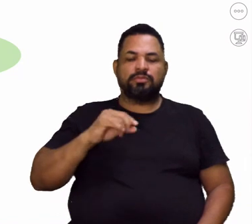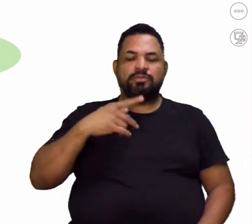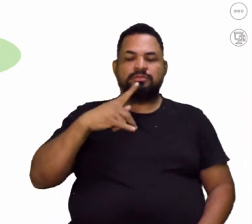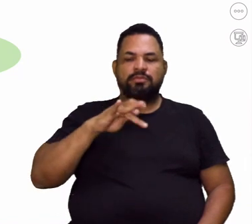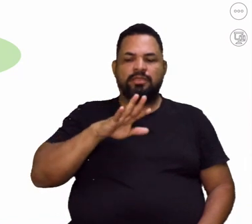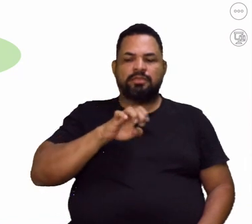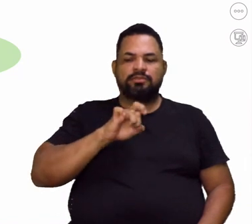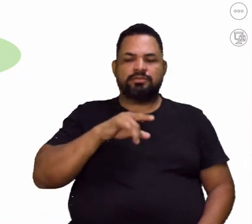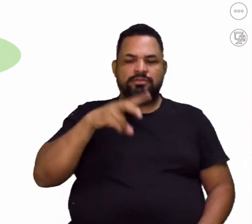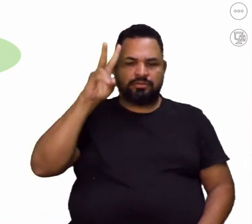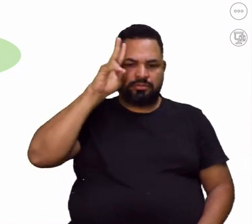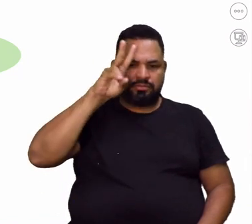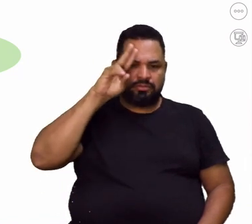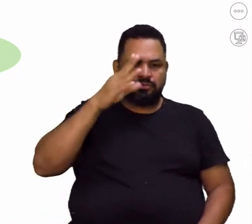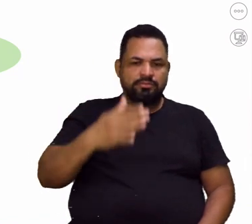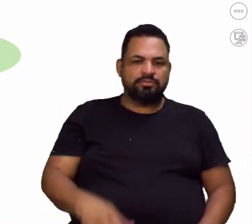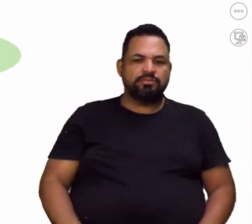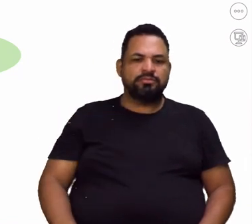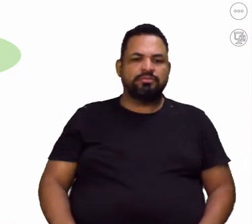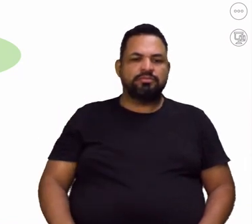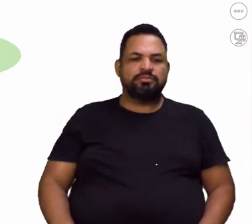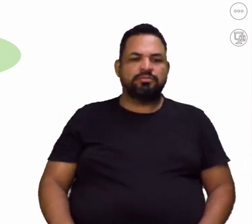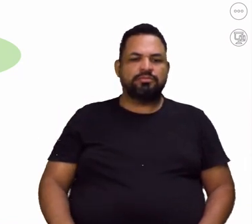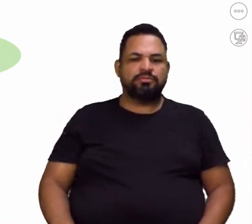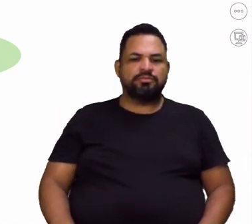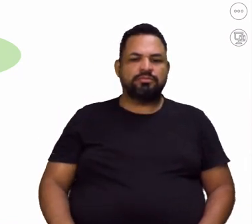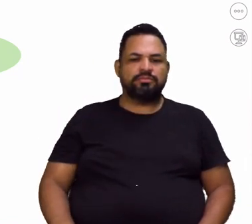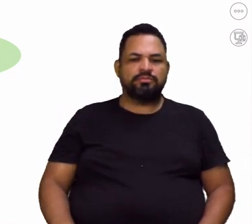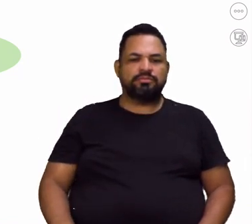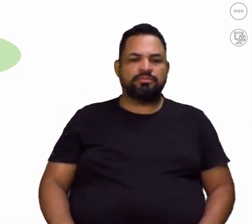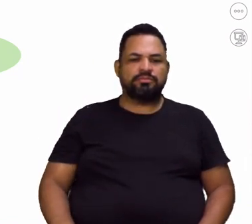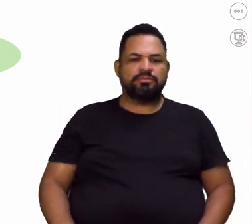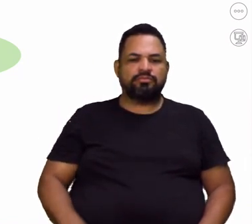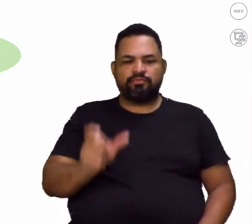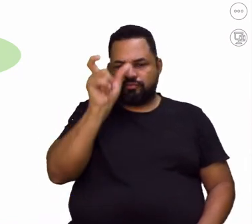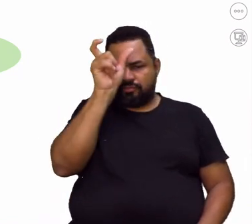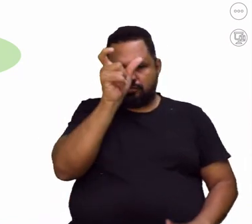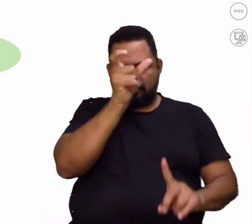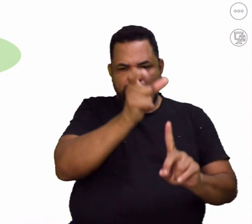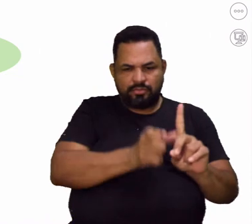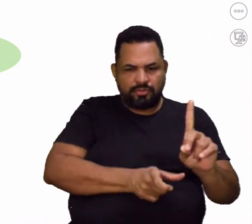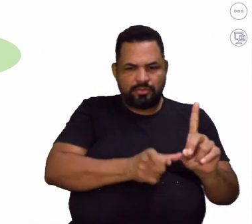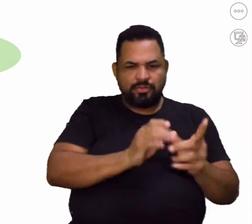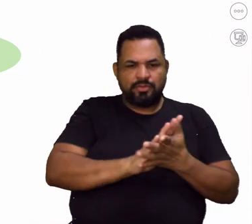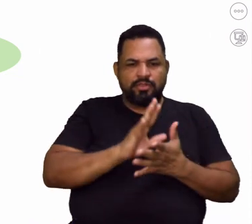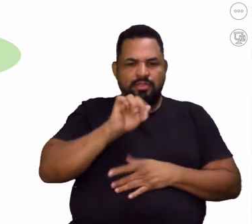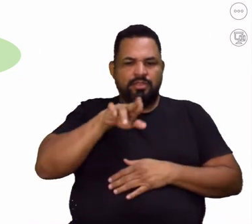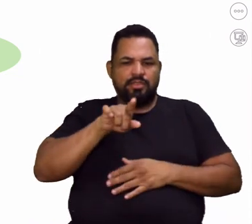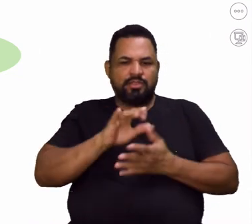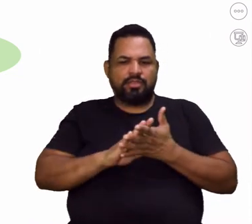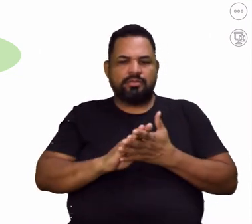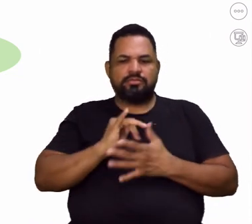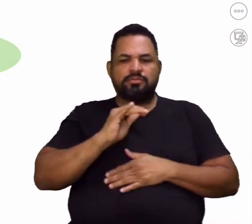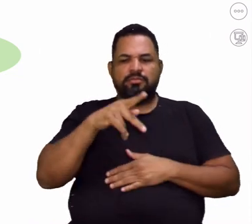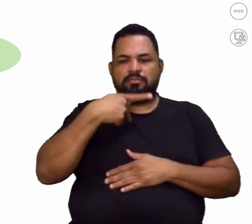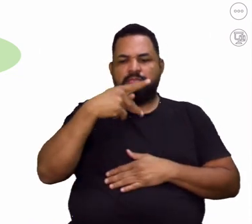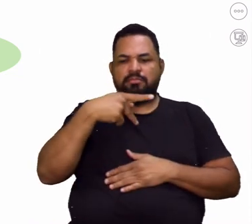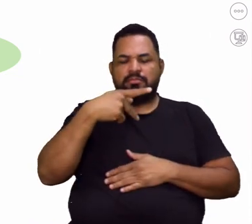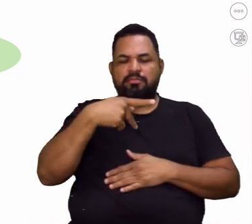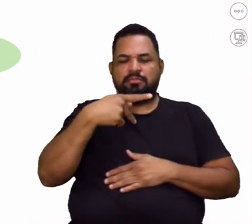esse pente? Lembra do bizu da professora Márcia? Vamos lá, personagem, enredo, narrador, tempo